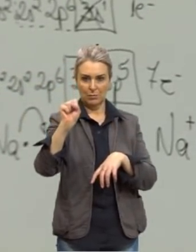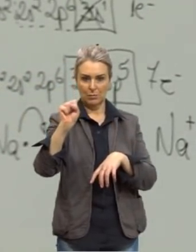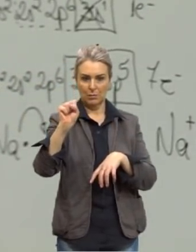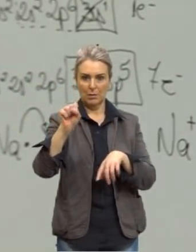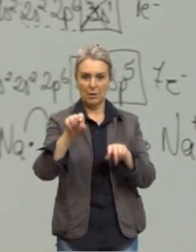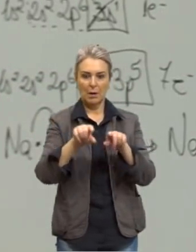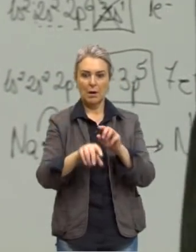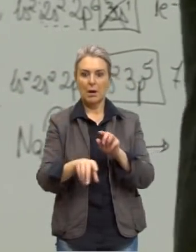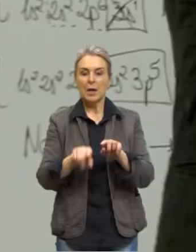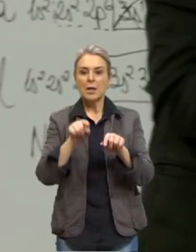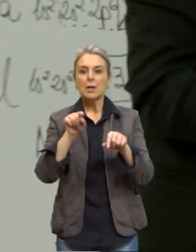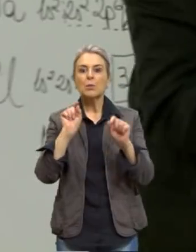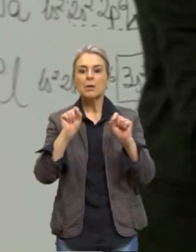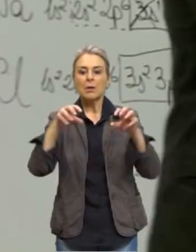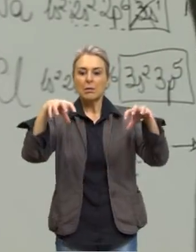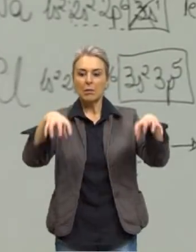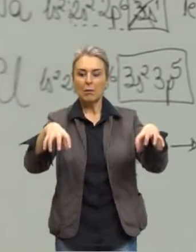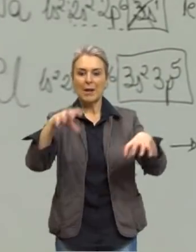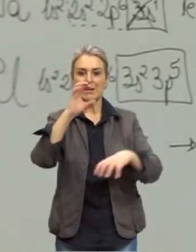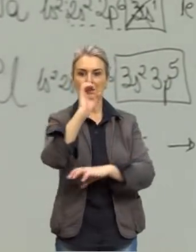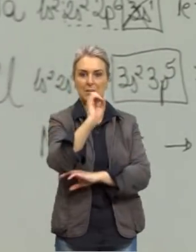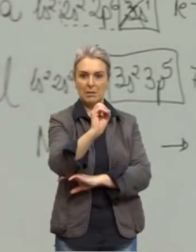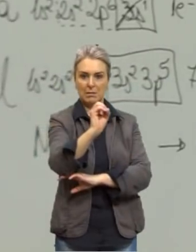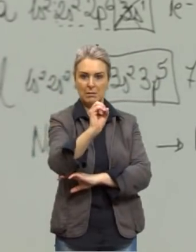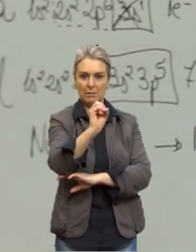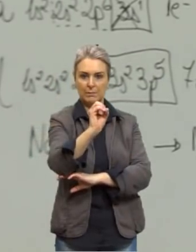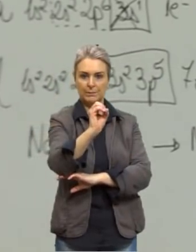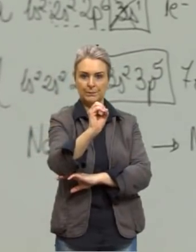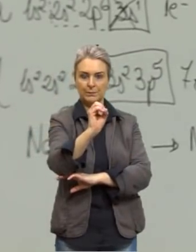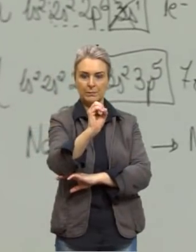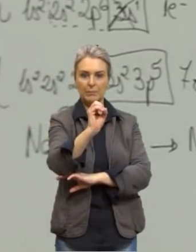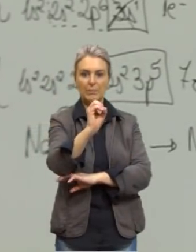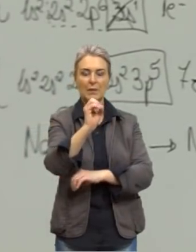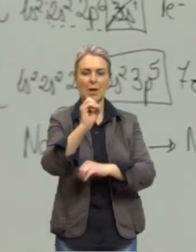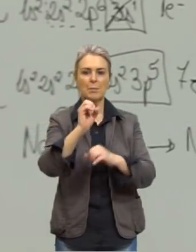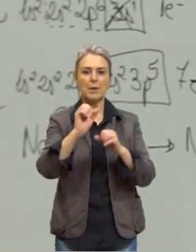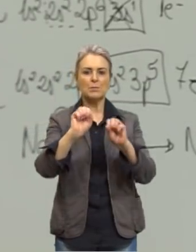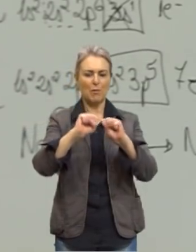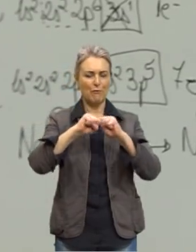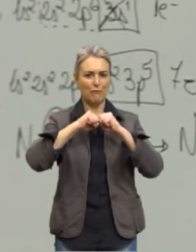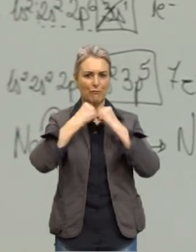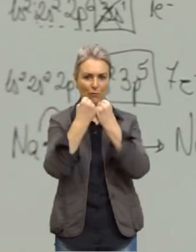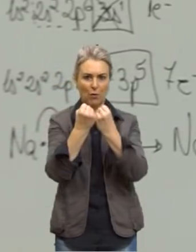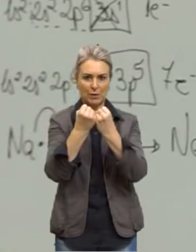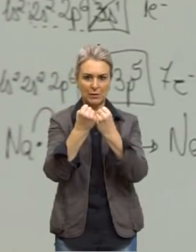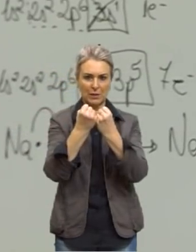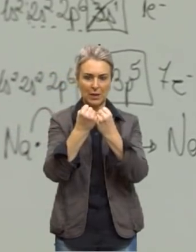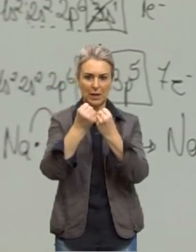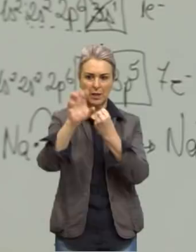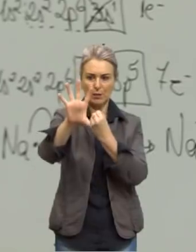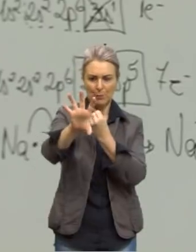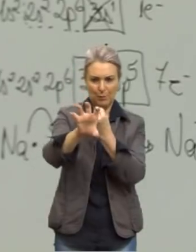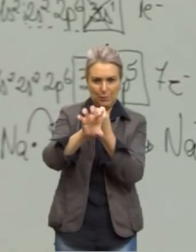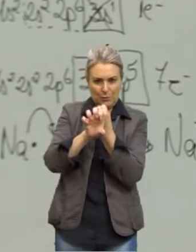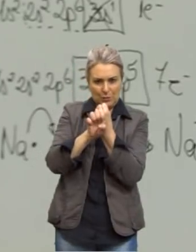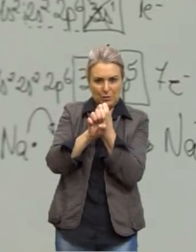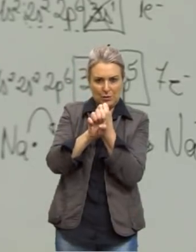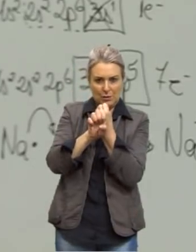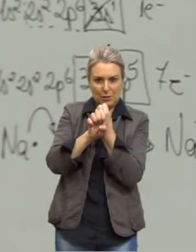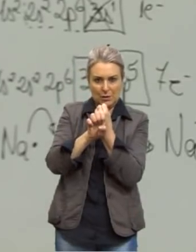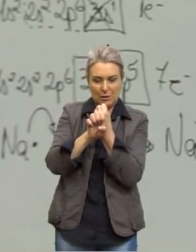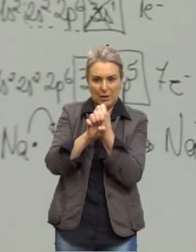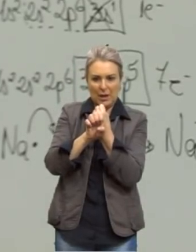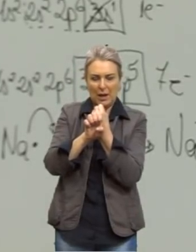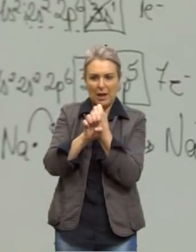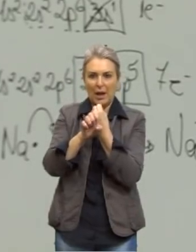zero por quê que é zero a mesma força que esse oxigênio puxa o pai para cá é a mesma